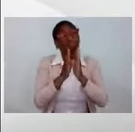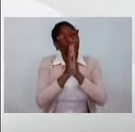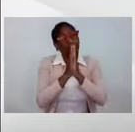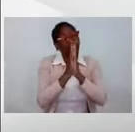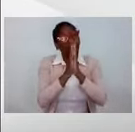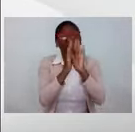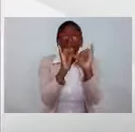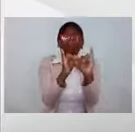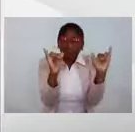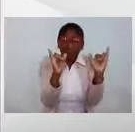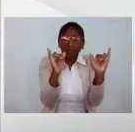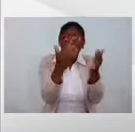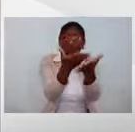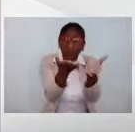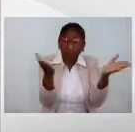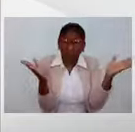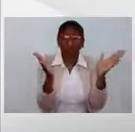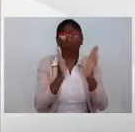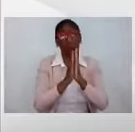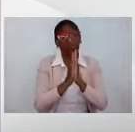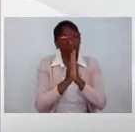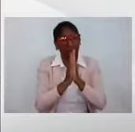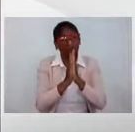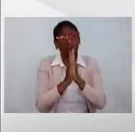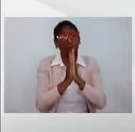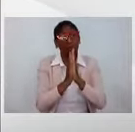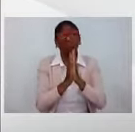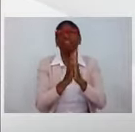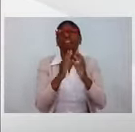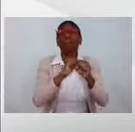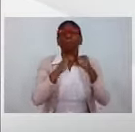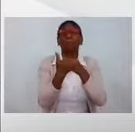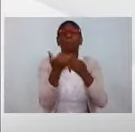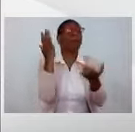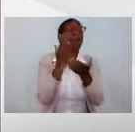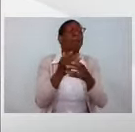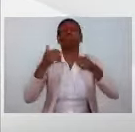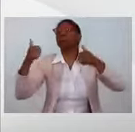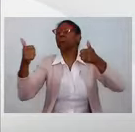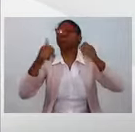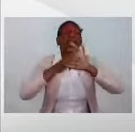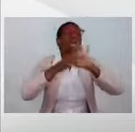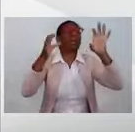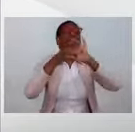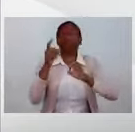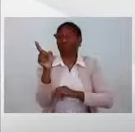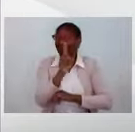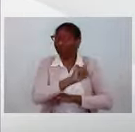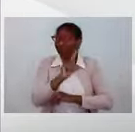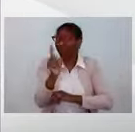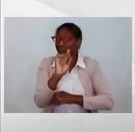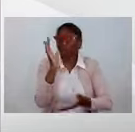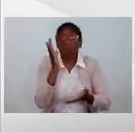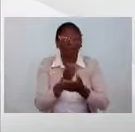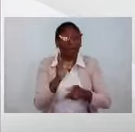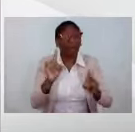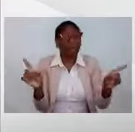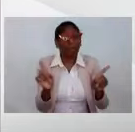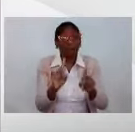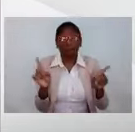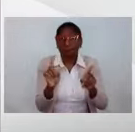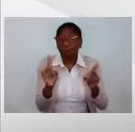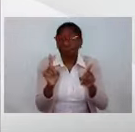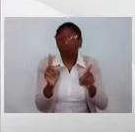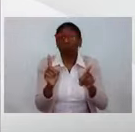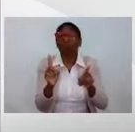vez, eu faço a todos. Não ajam como se a pandemia tivesse terminado, porque, de fato, para a maior parte da população até